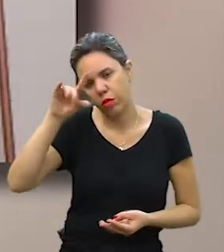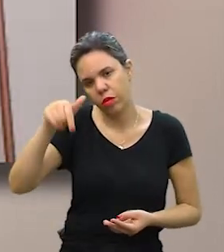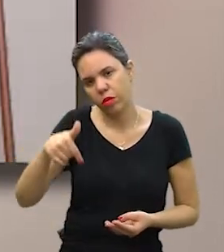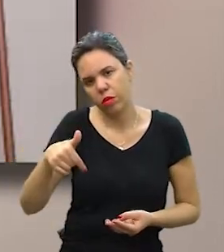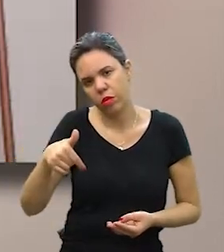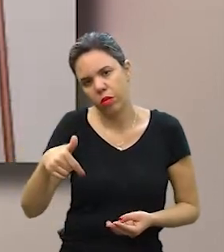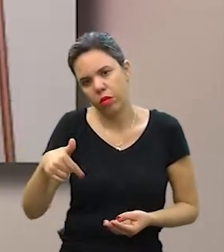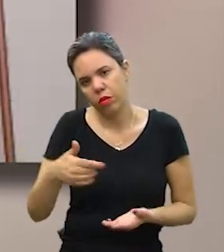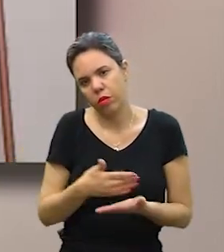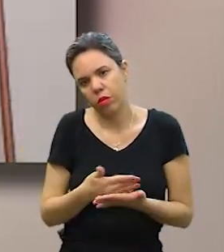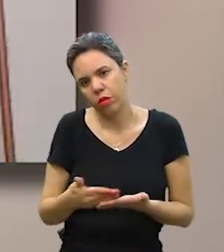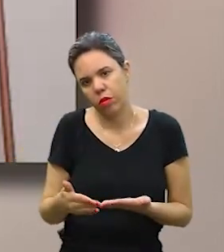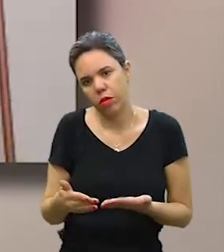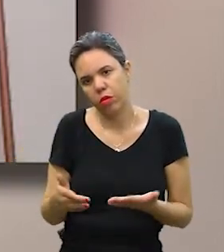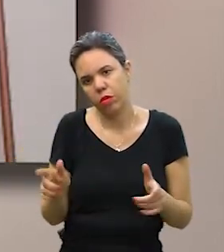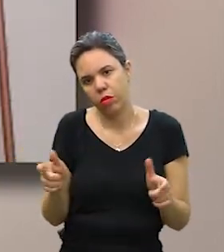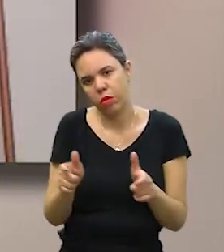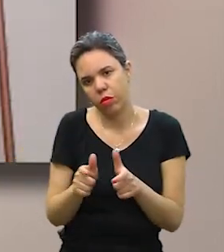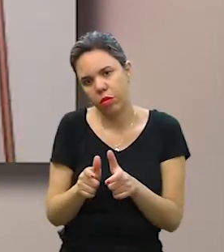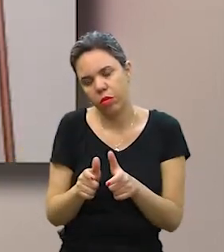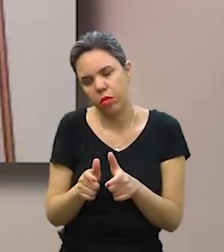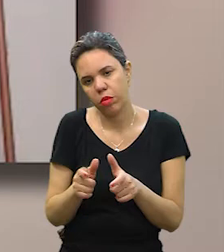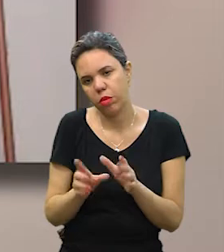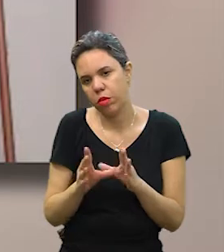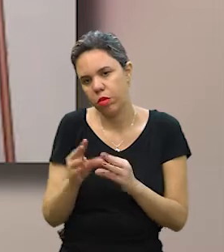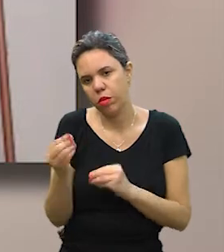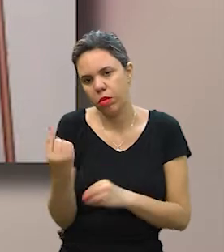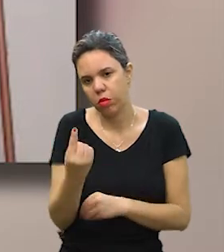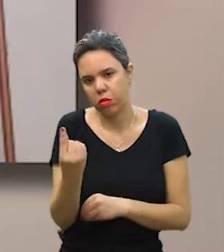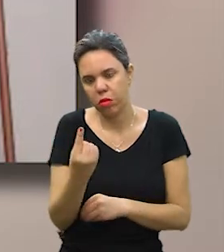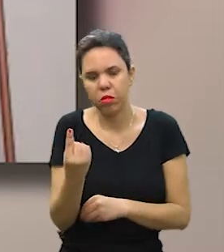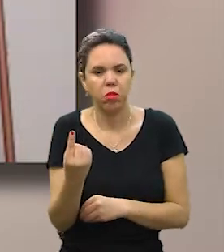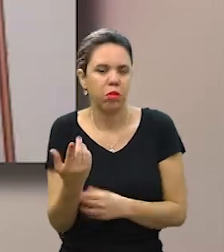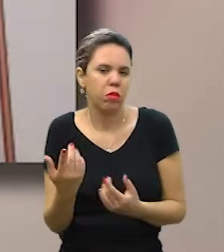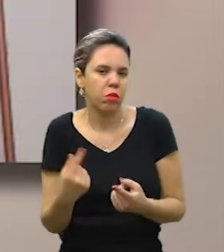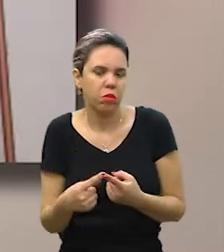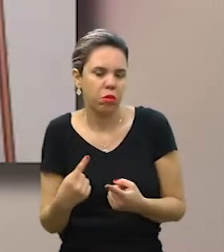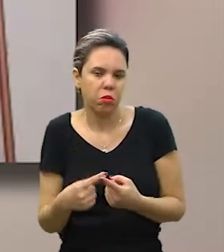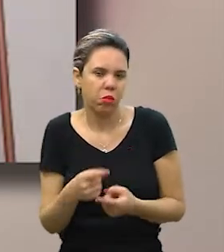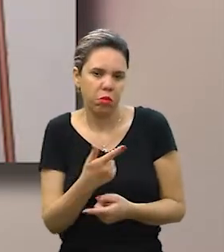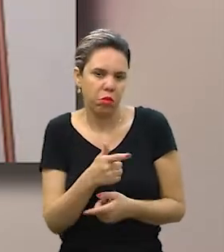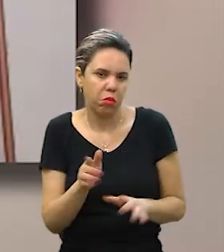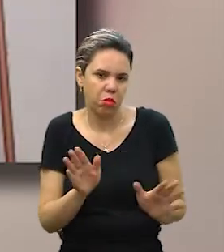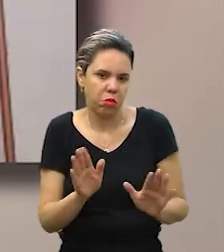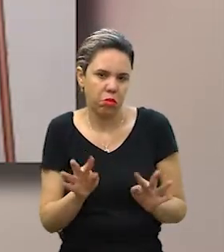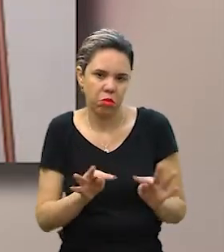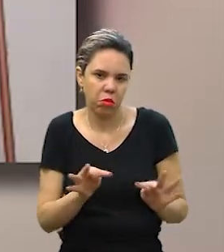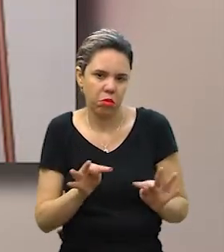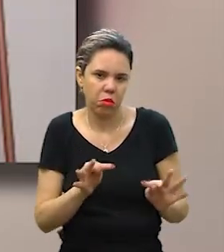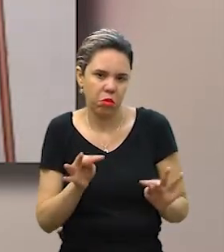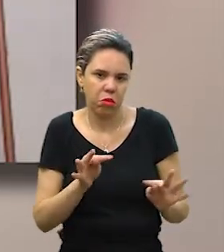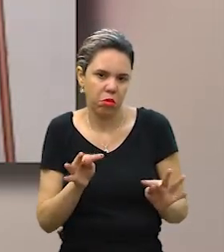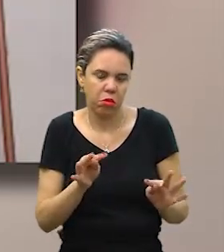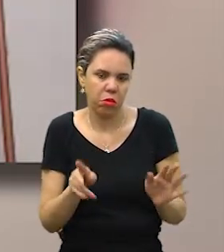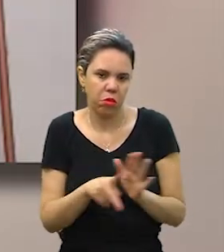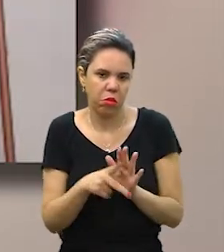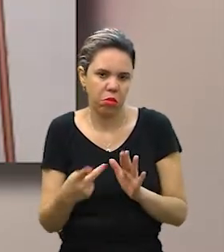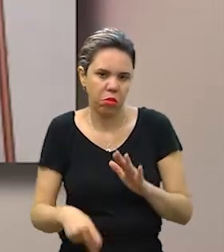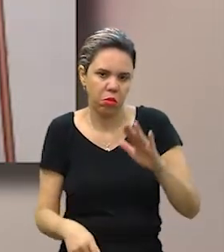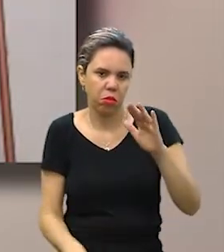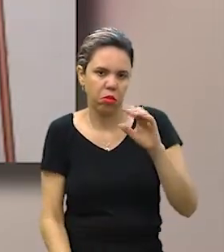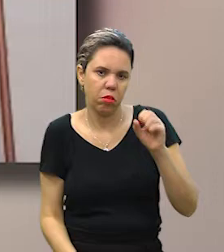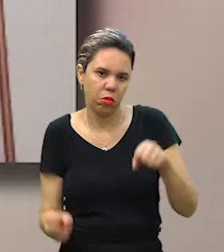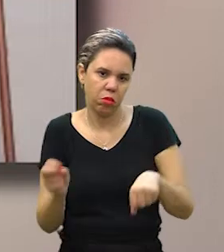depois essa febre ela começa a espaçar e ela vai embora sozinha, até porque não existe tratamento específico